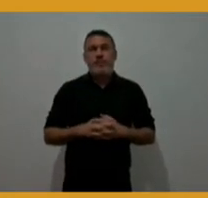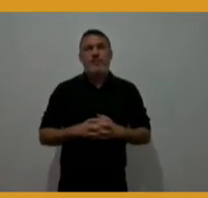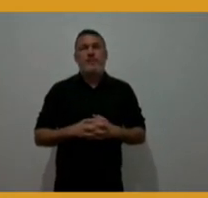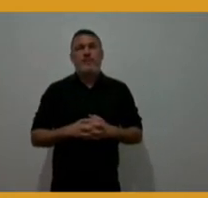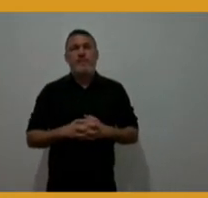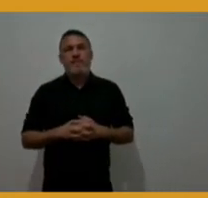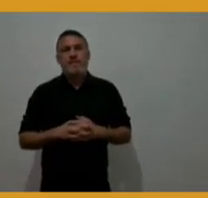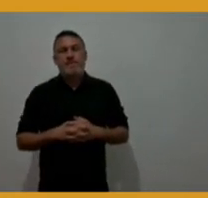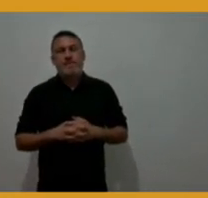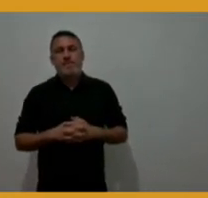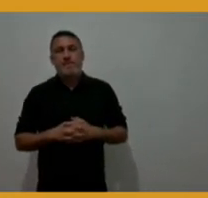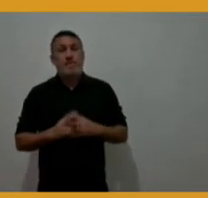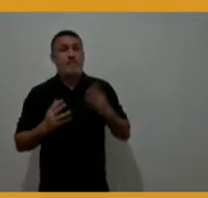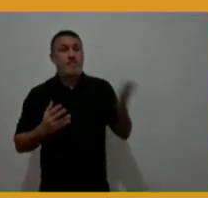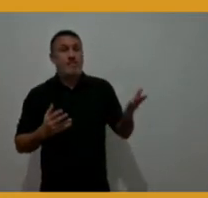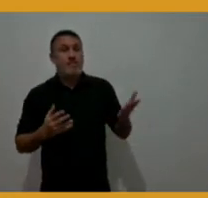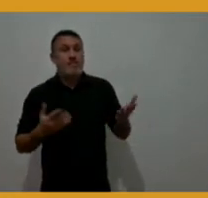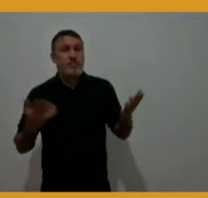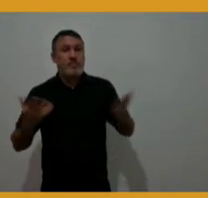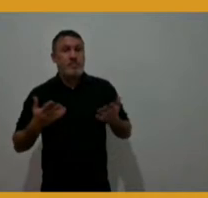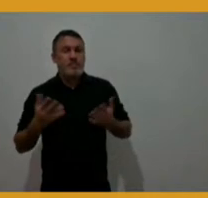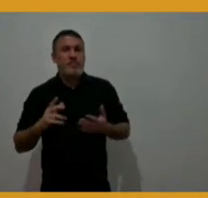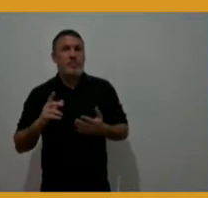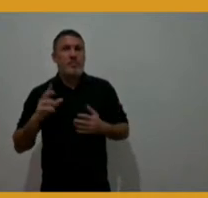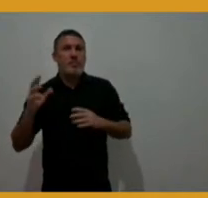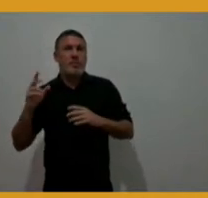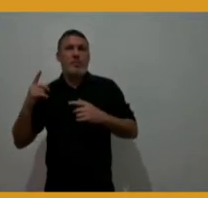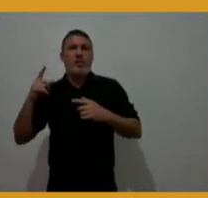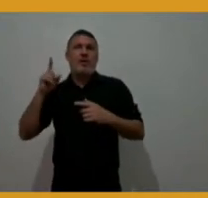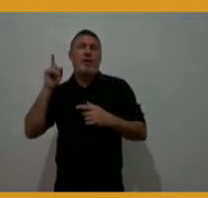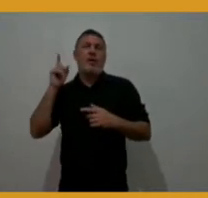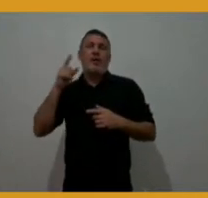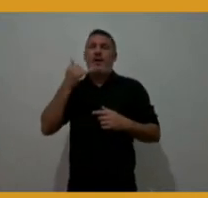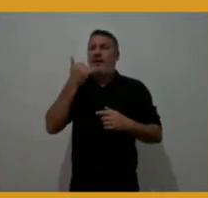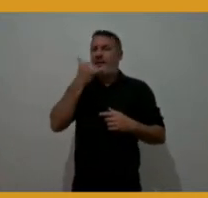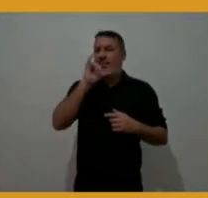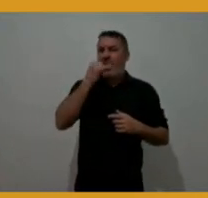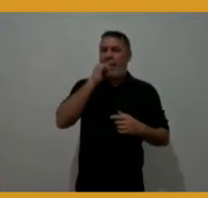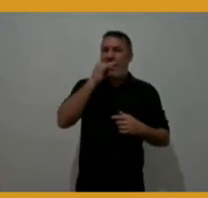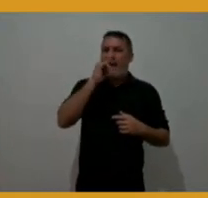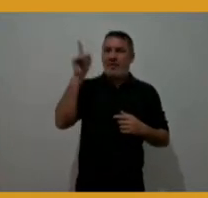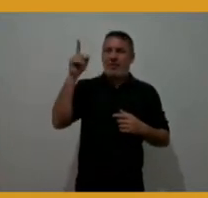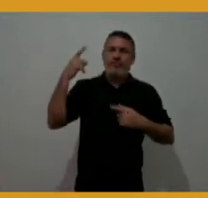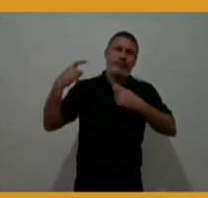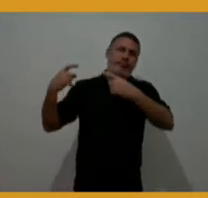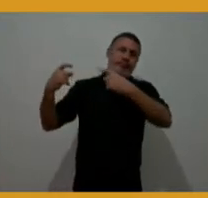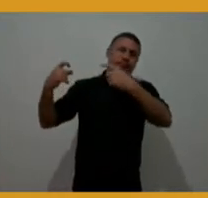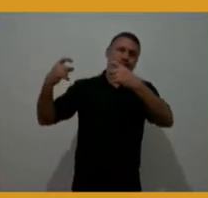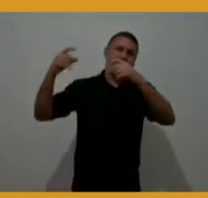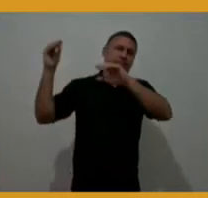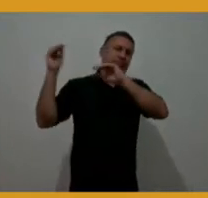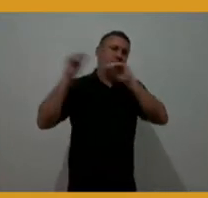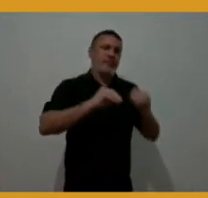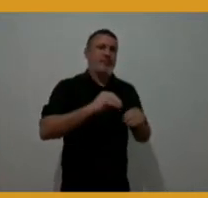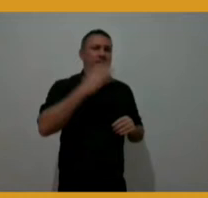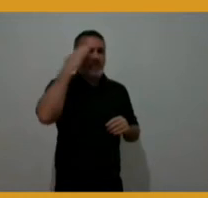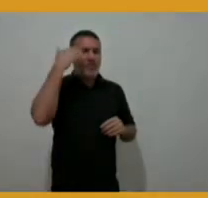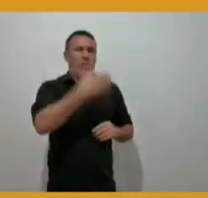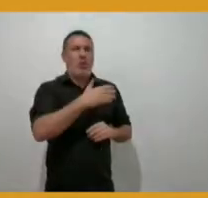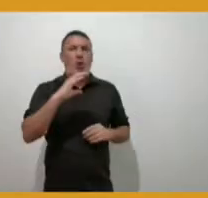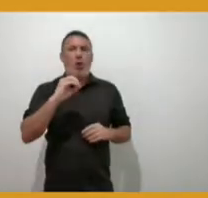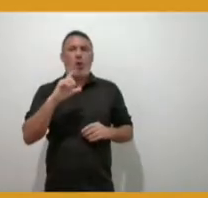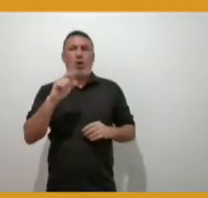Logo após lutar na Itália, durante a Segunda Guerra, o comendador Camilo Collor iniciou seus negócios por aqui de